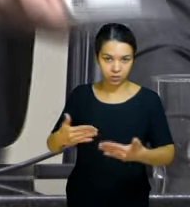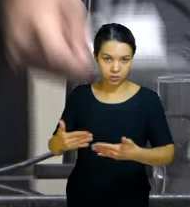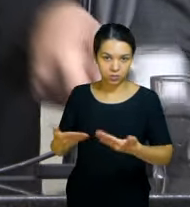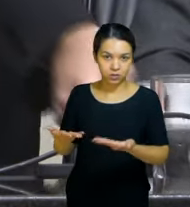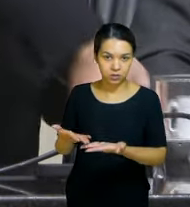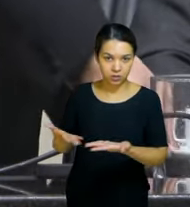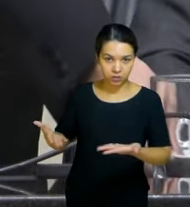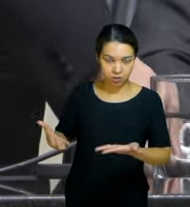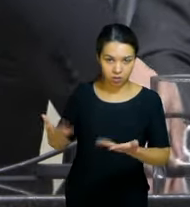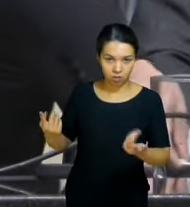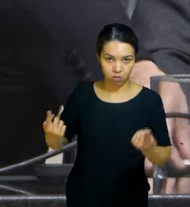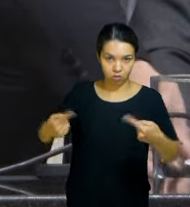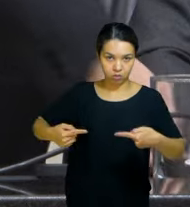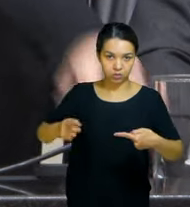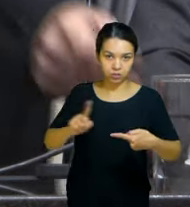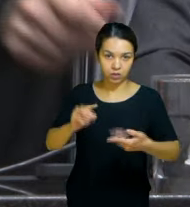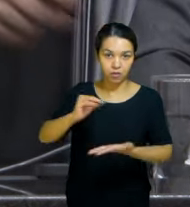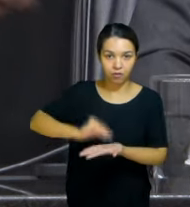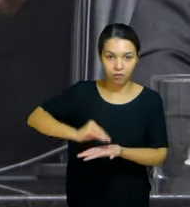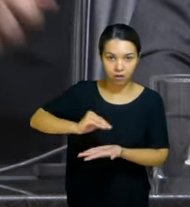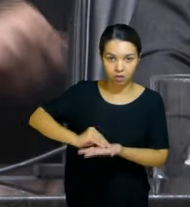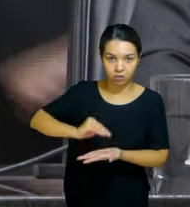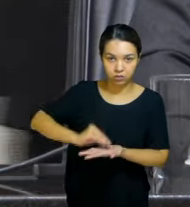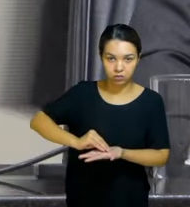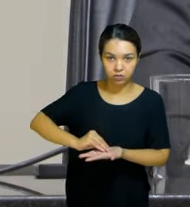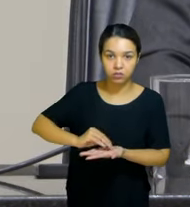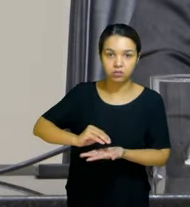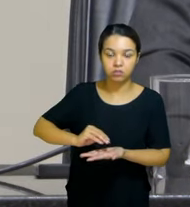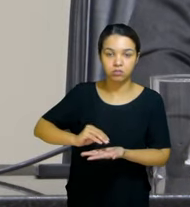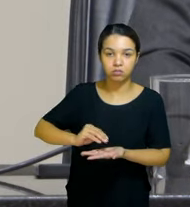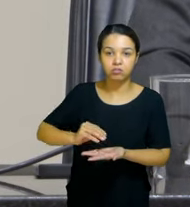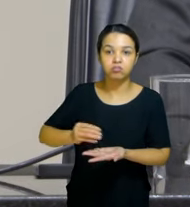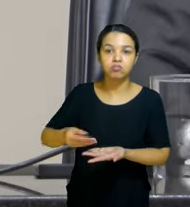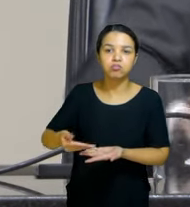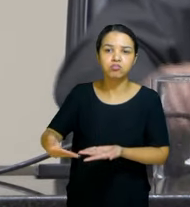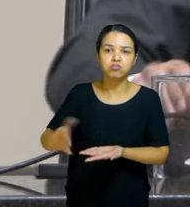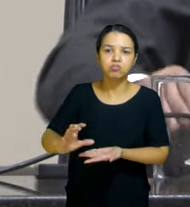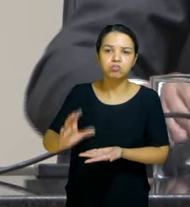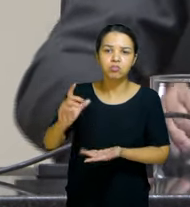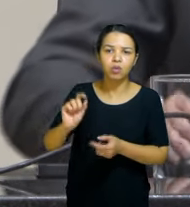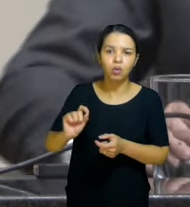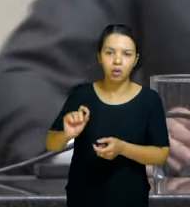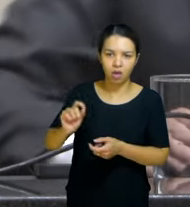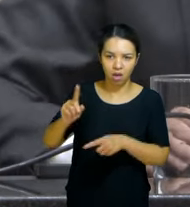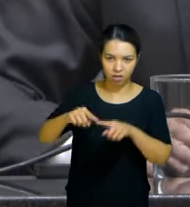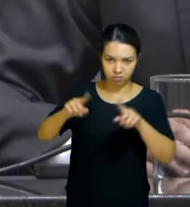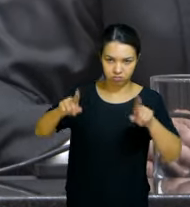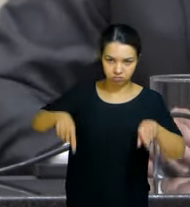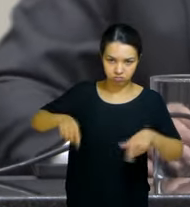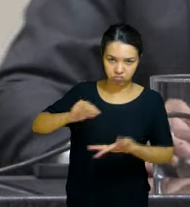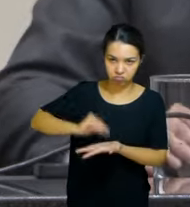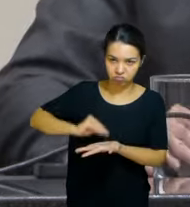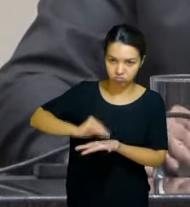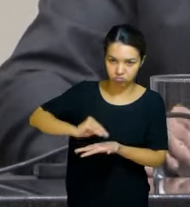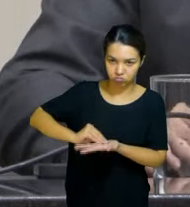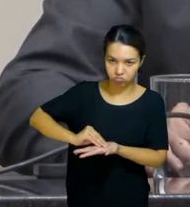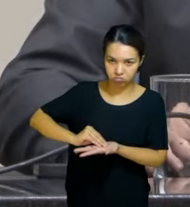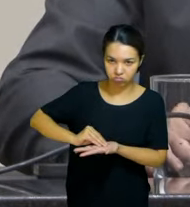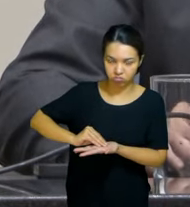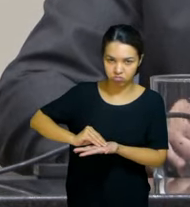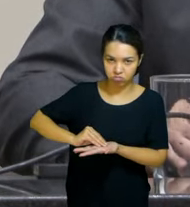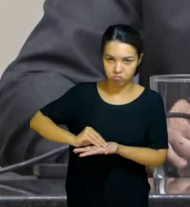dessa não competição, da ausência dos árbitros, derivou do quê? Da ausência de servidor? Foi ausência de